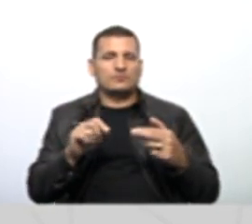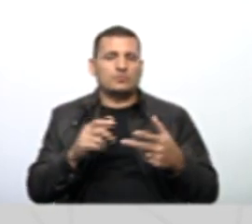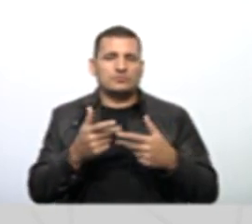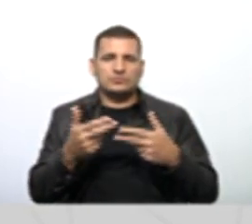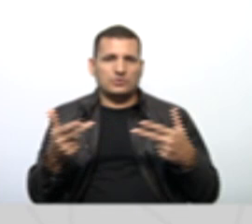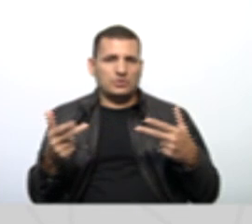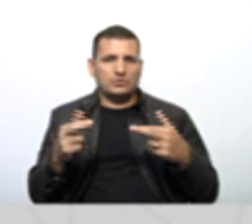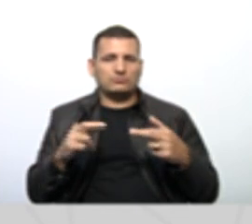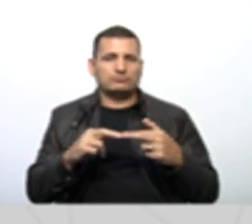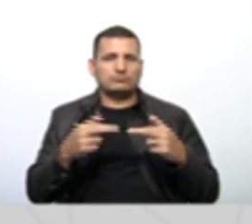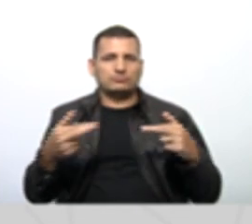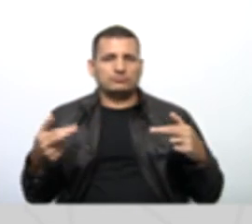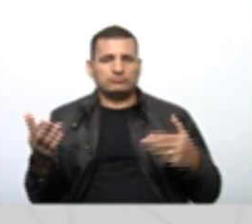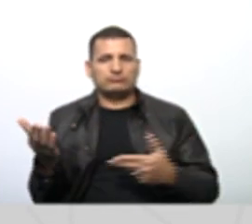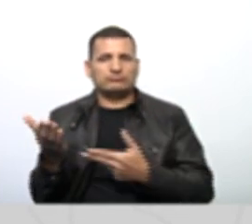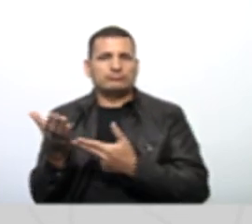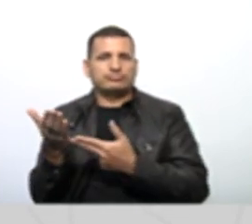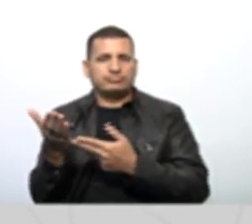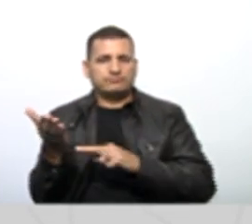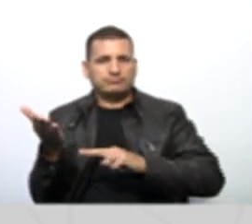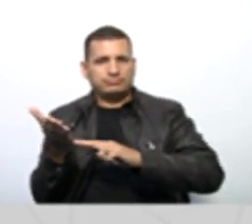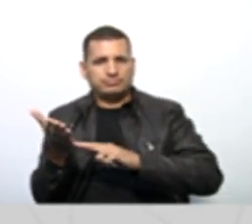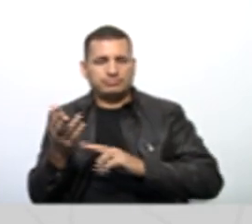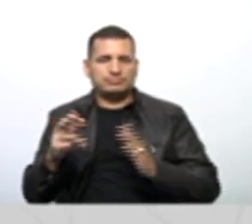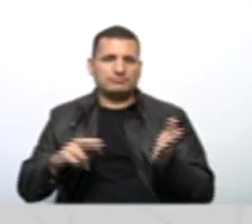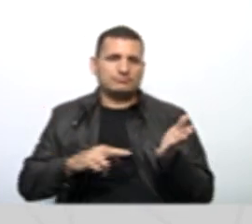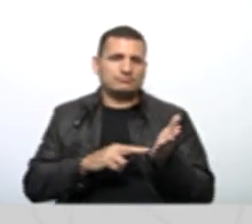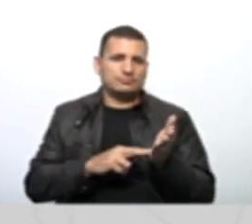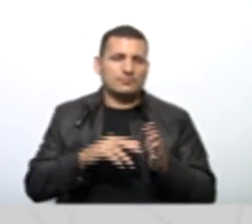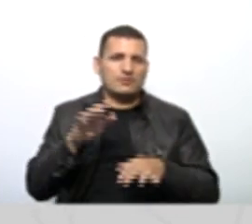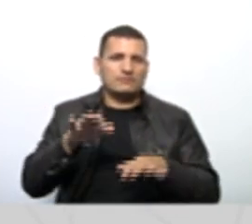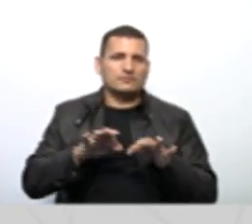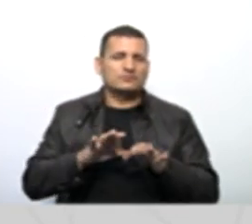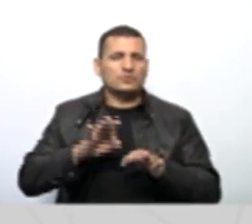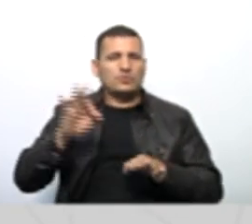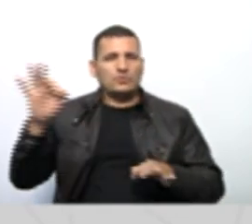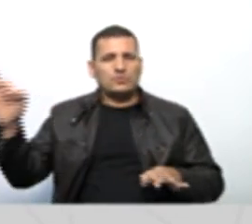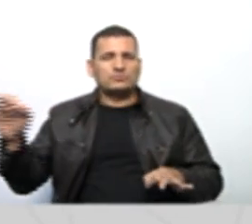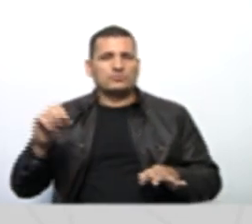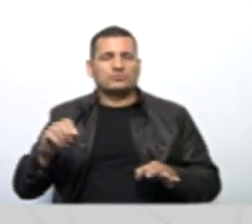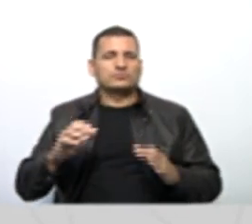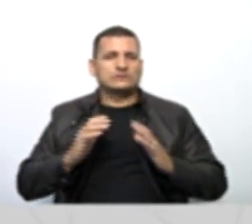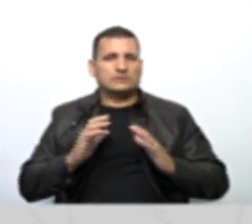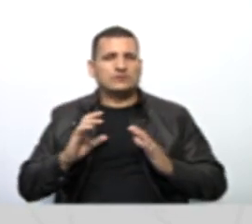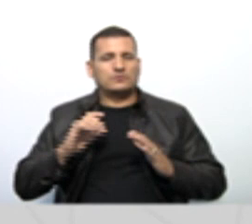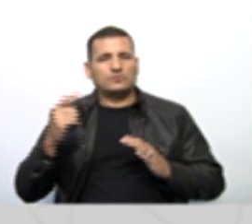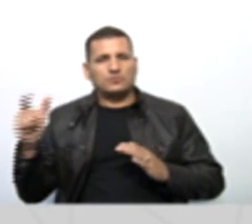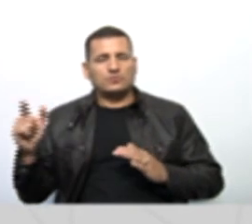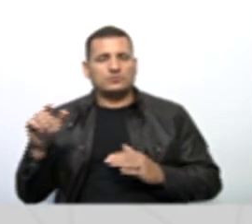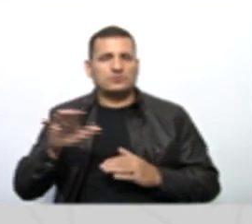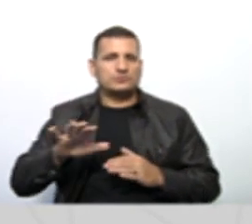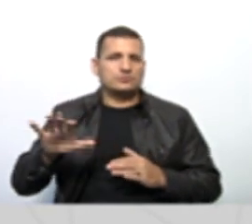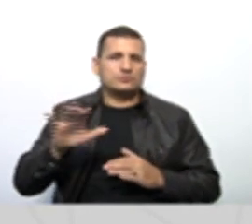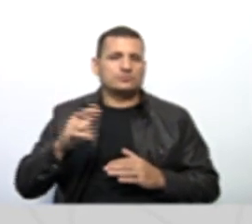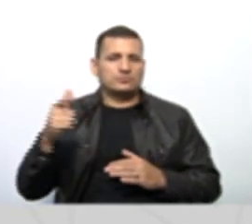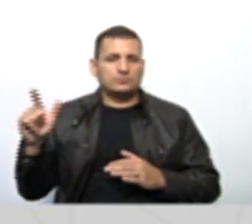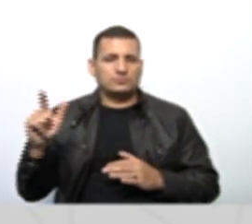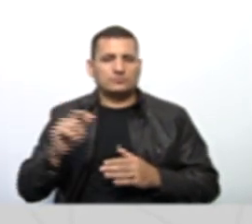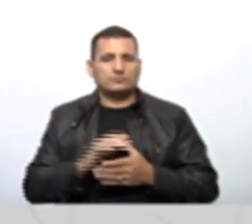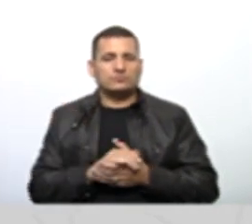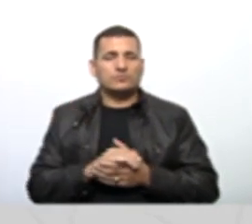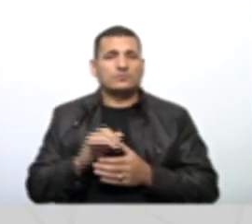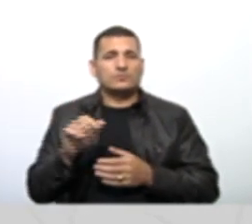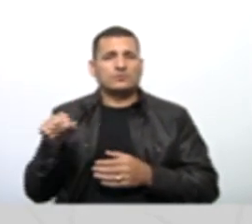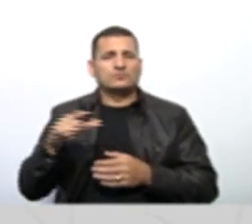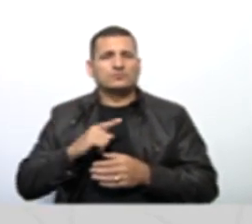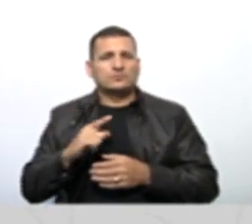estão distante um dos gols em longas distâncias que só geralmente cidade diferente região diferente né ambiente de muita interferência